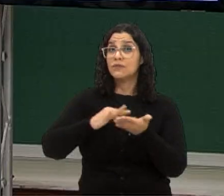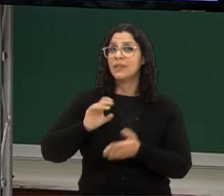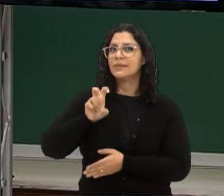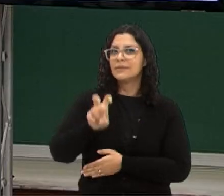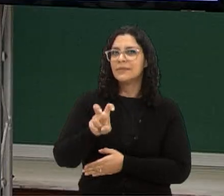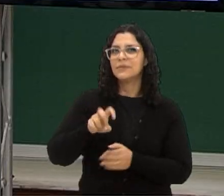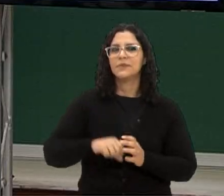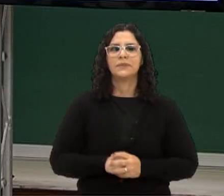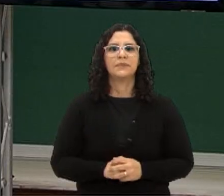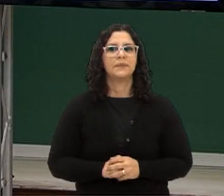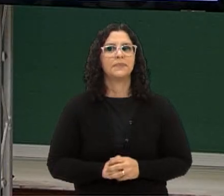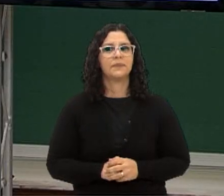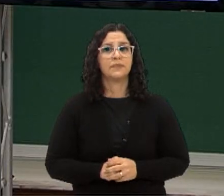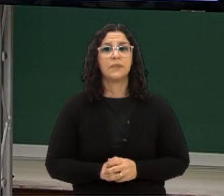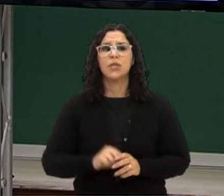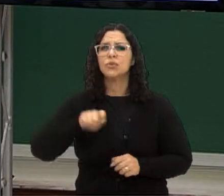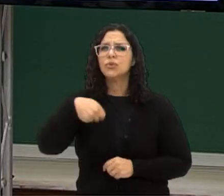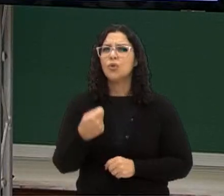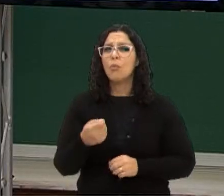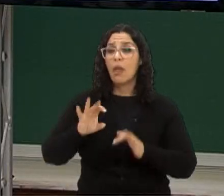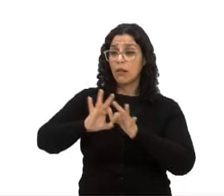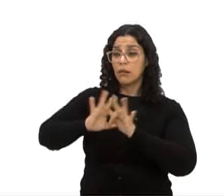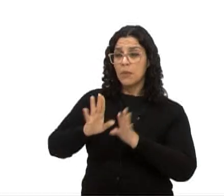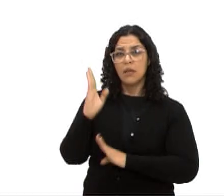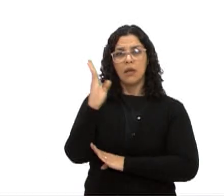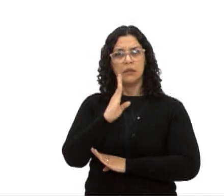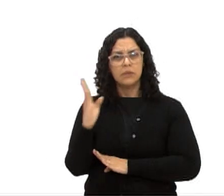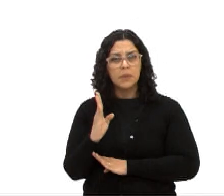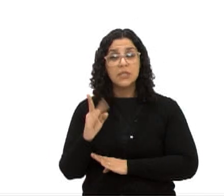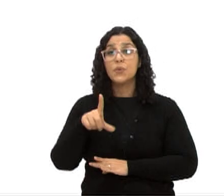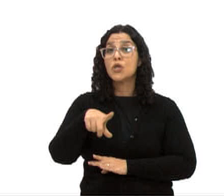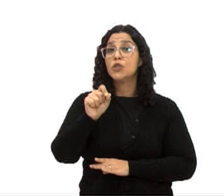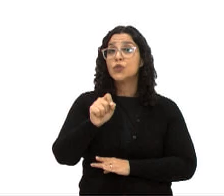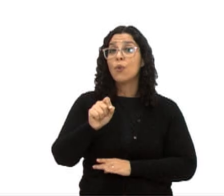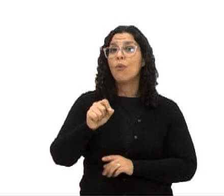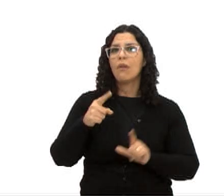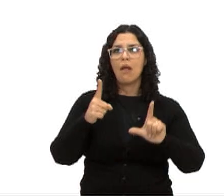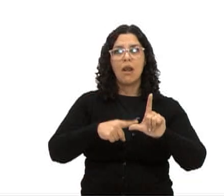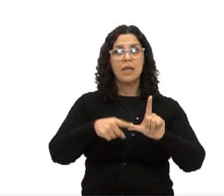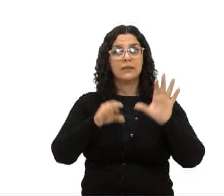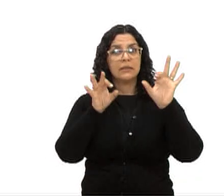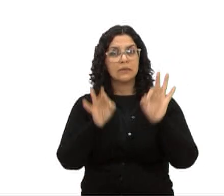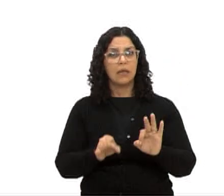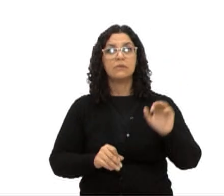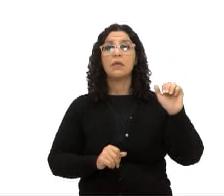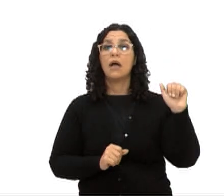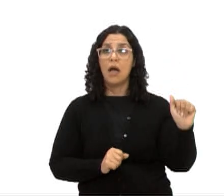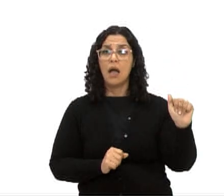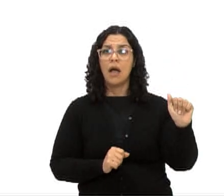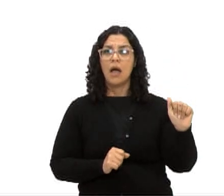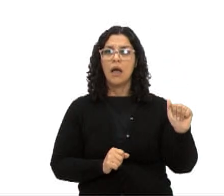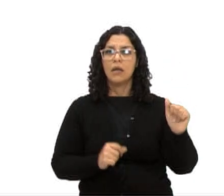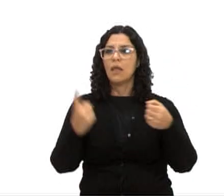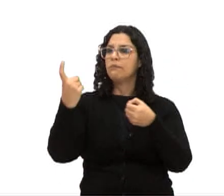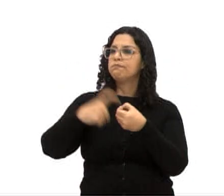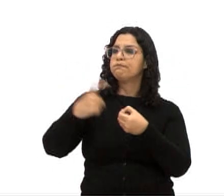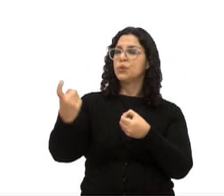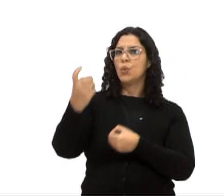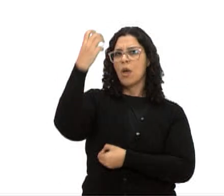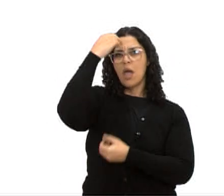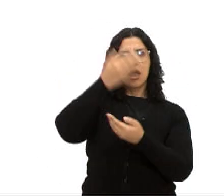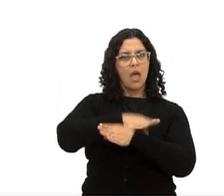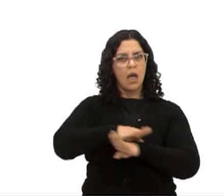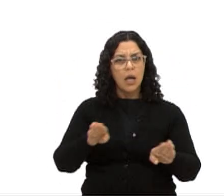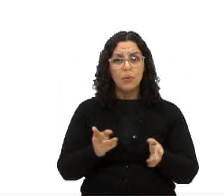Atividade 5. Sobre a independência do Brasil, assinale a alternativa correta. A. Rompeu com a monarquia